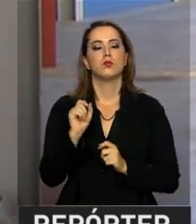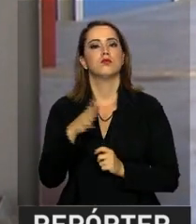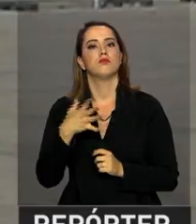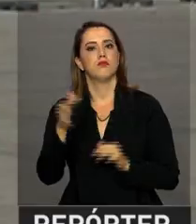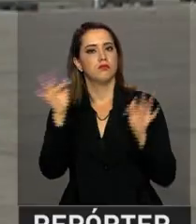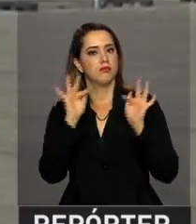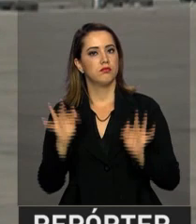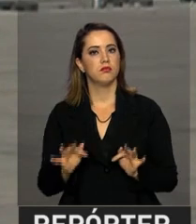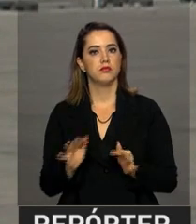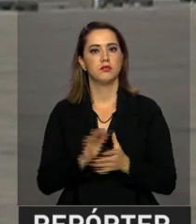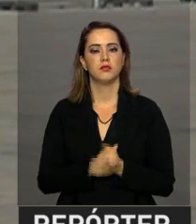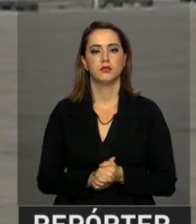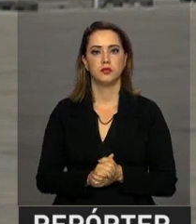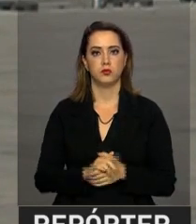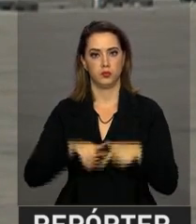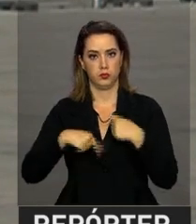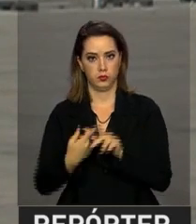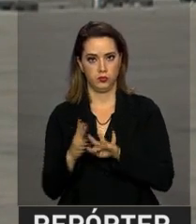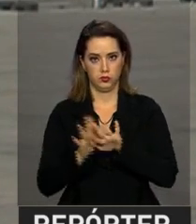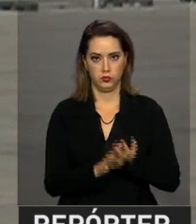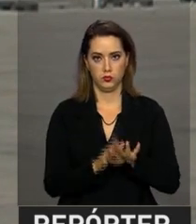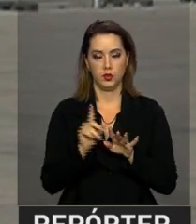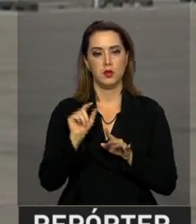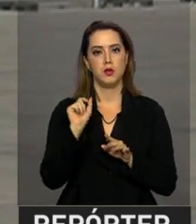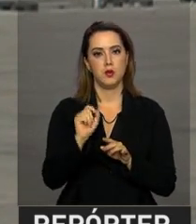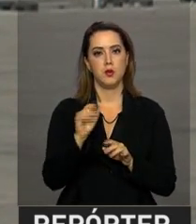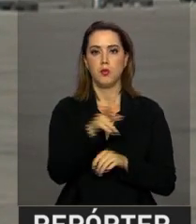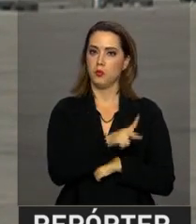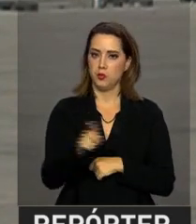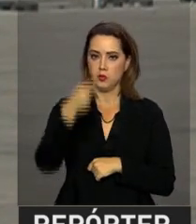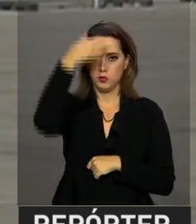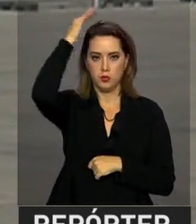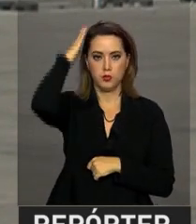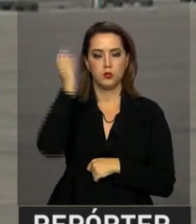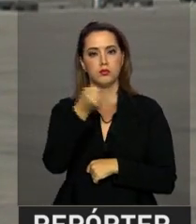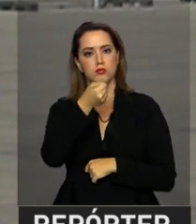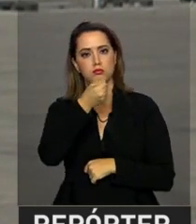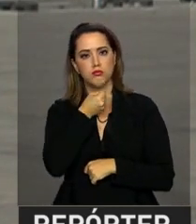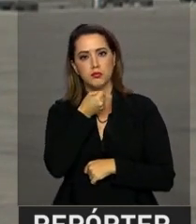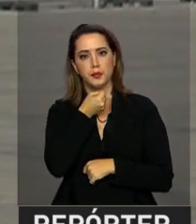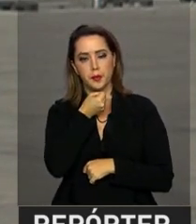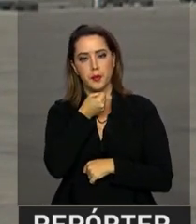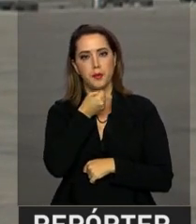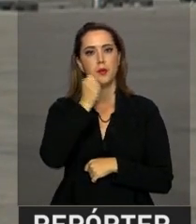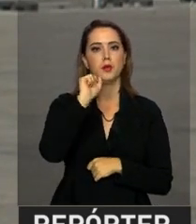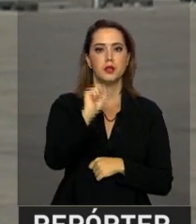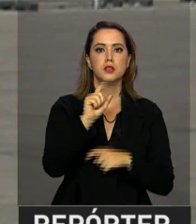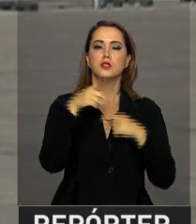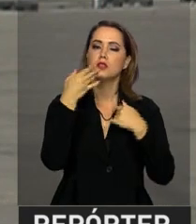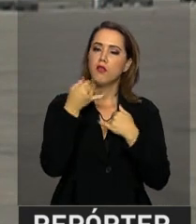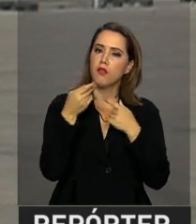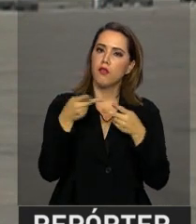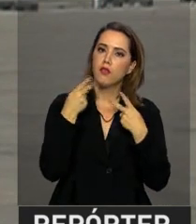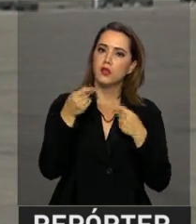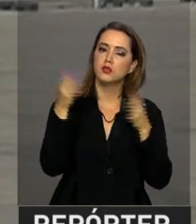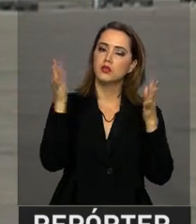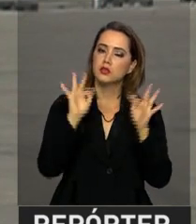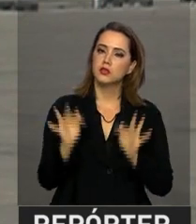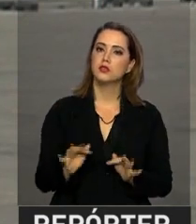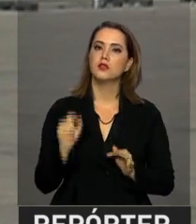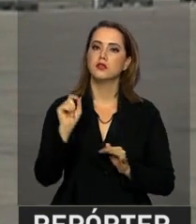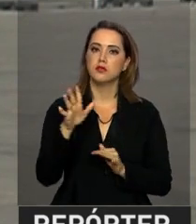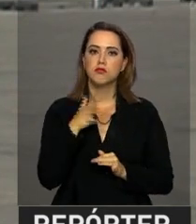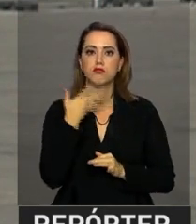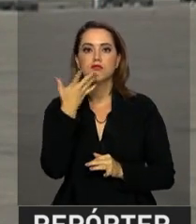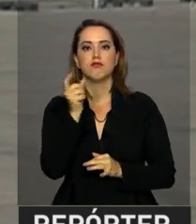contentes em seguida no fim da agenda Michel Temer conversou com a imprensa e disse que está entusiasmado com as obras que viu aqui no